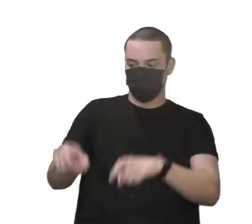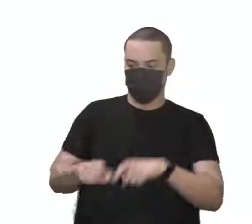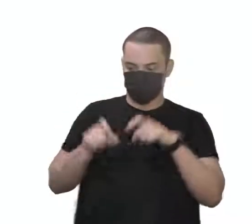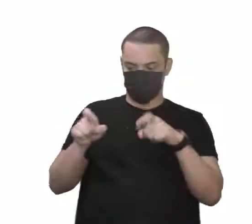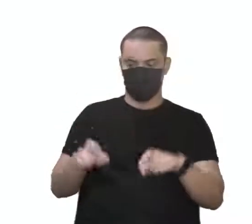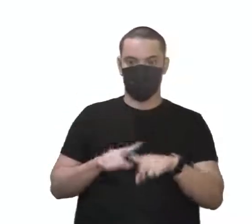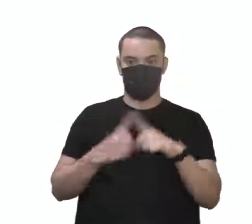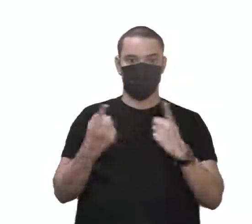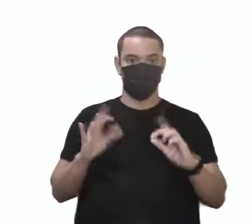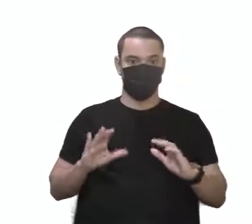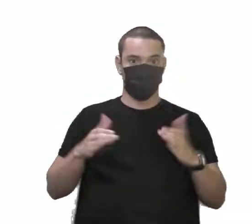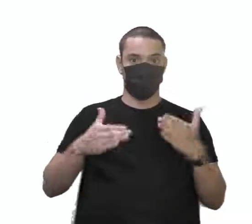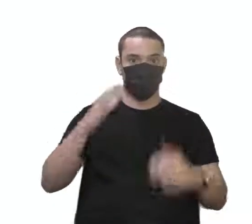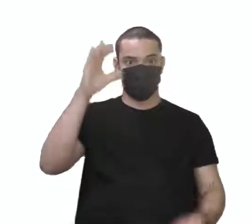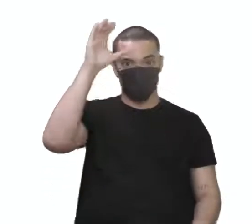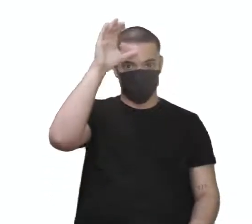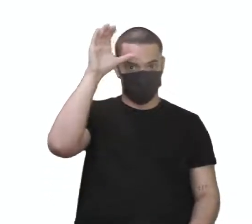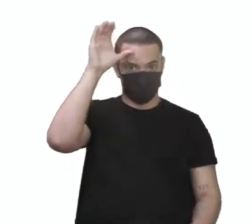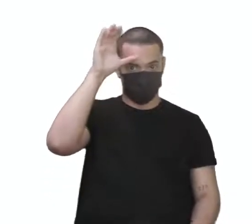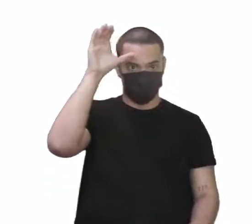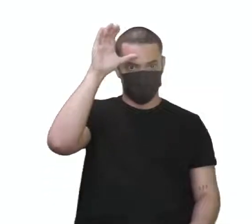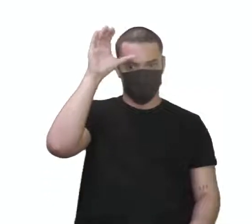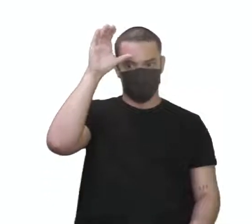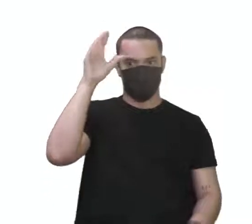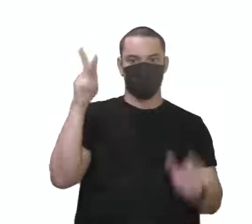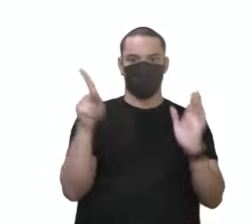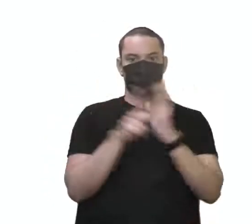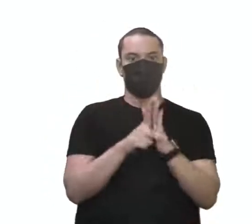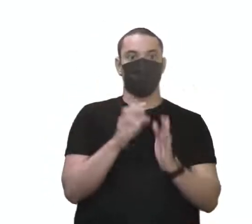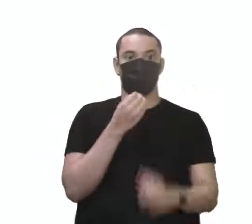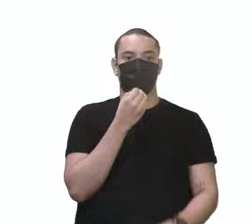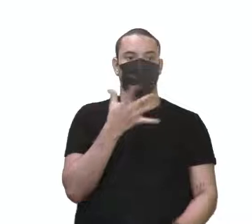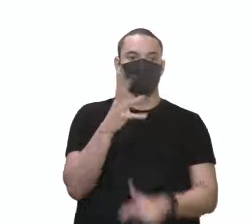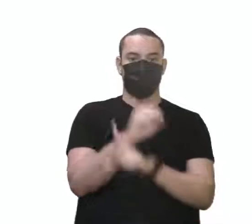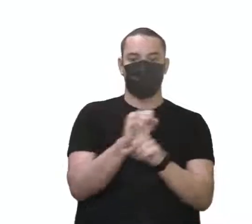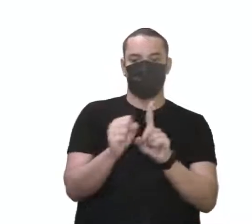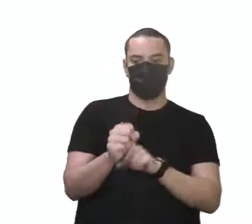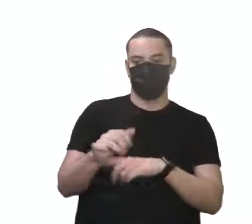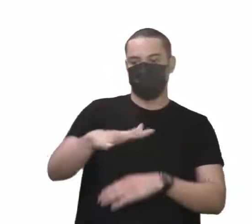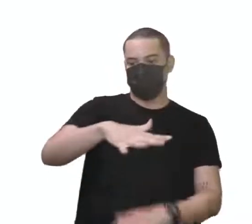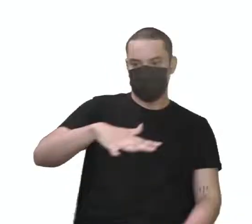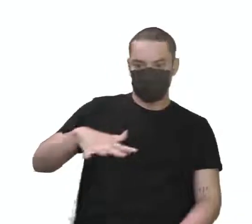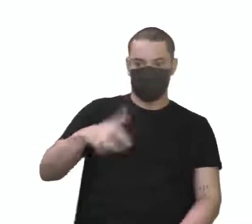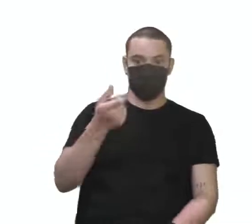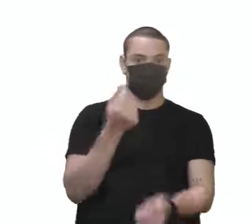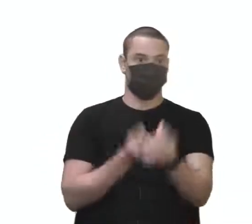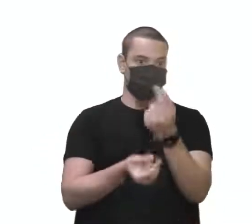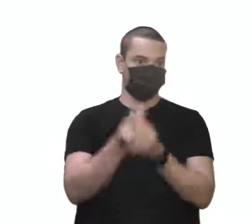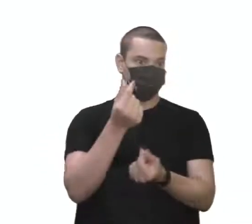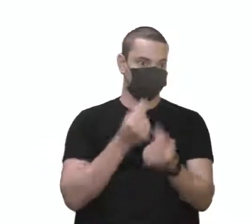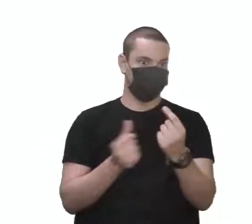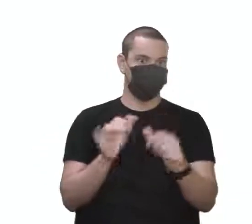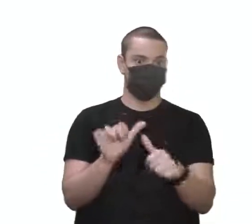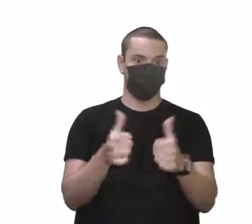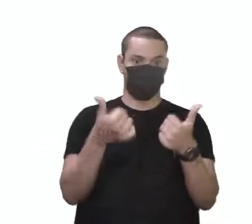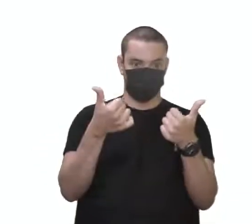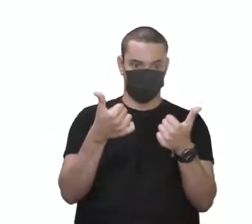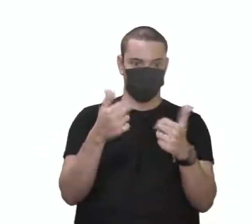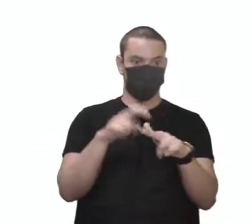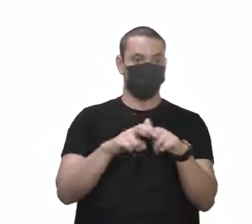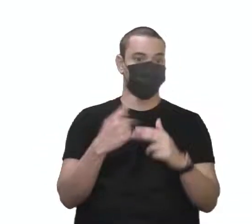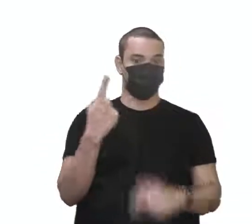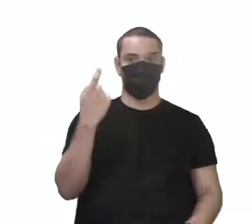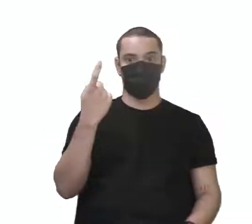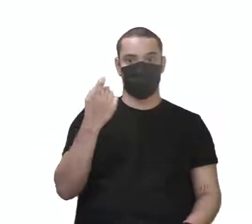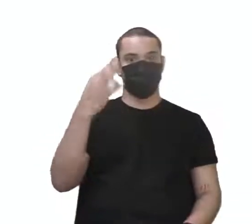com fins de consciência ecológica, que tem um bem, né, social, ecológico e econômico aí em voga, tá bom? Então, a